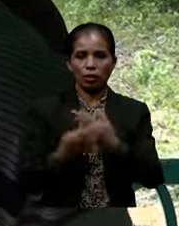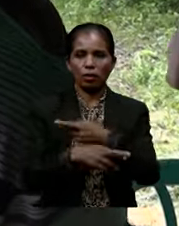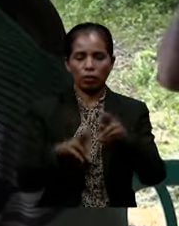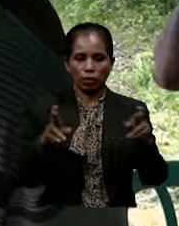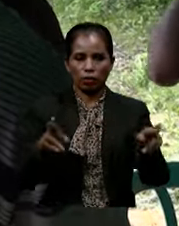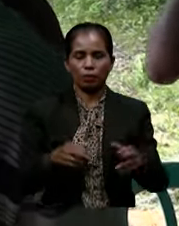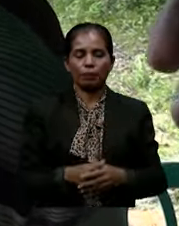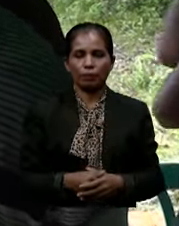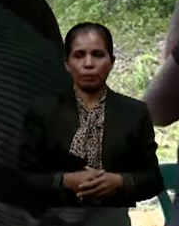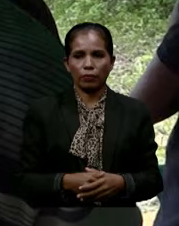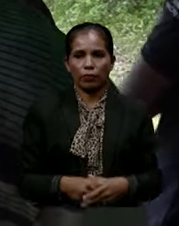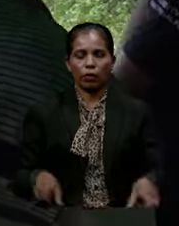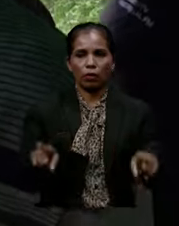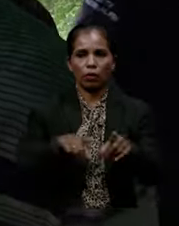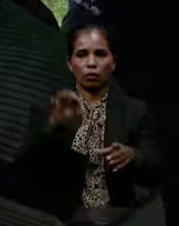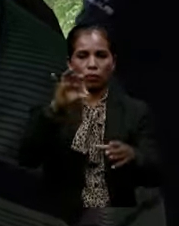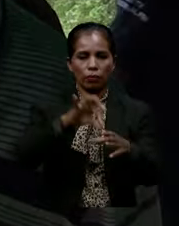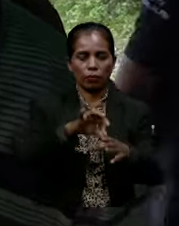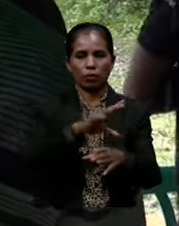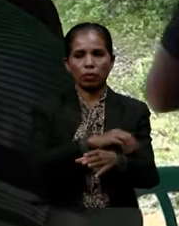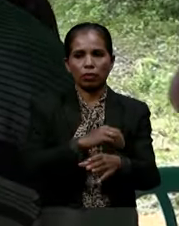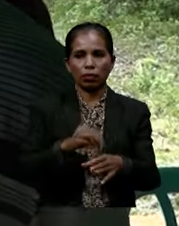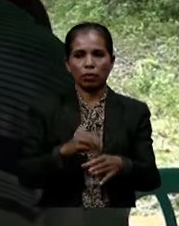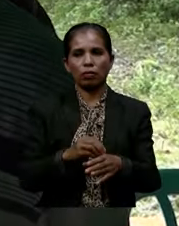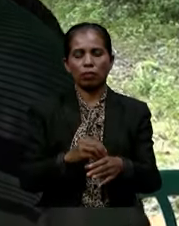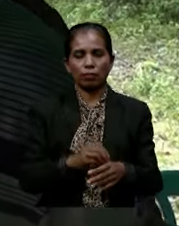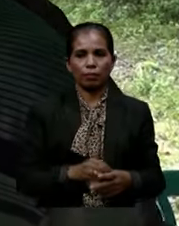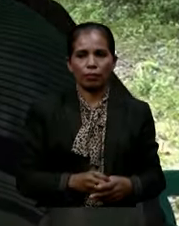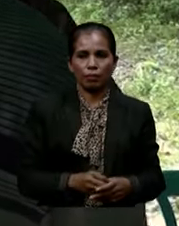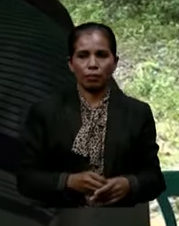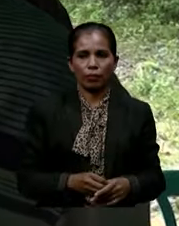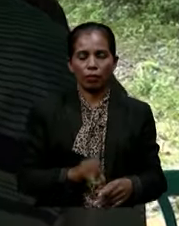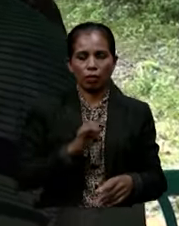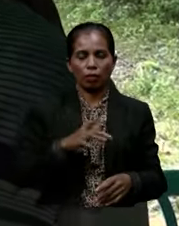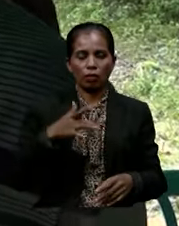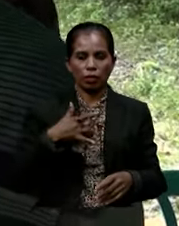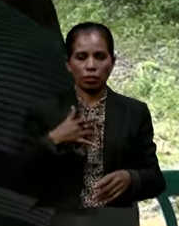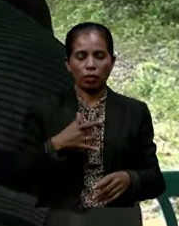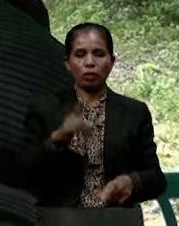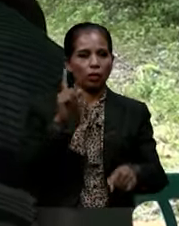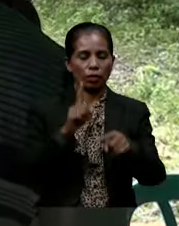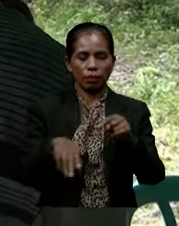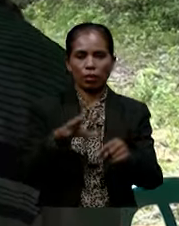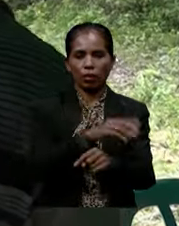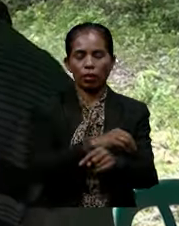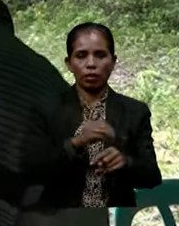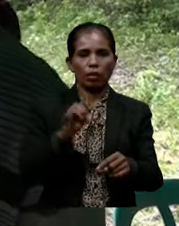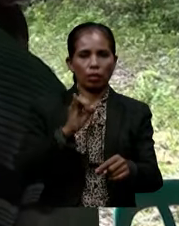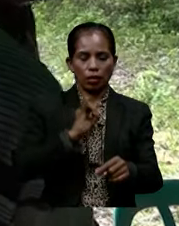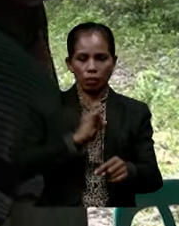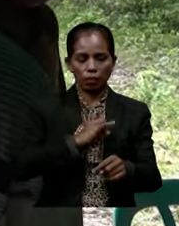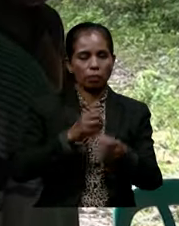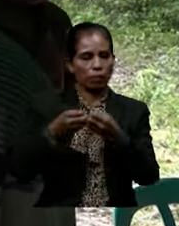se kole ma ga ansa kole sa kati di tanto babo e au sentia hau dia antene au sa hau mo ka